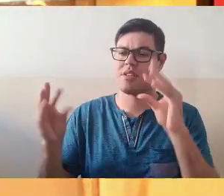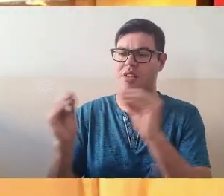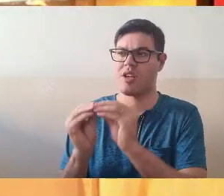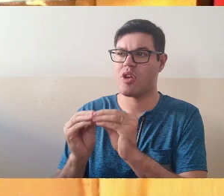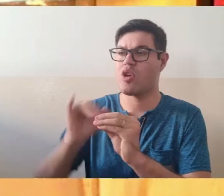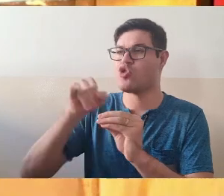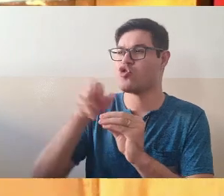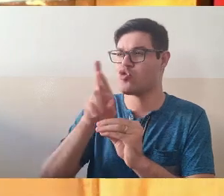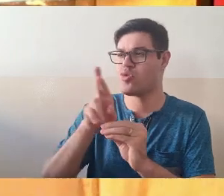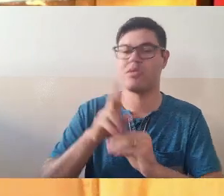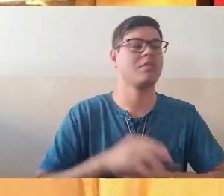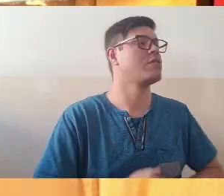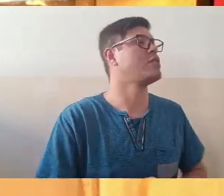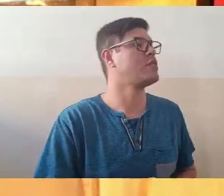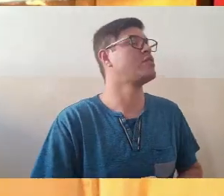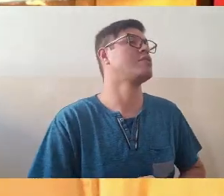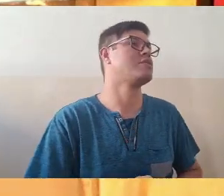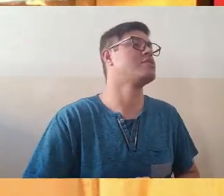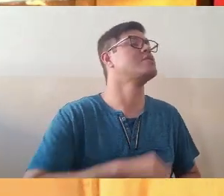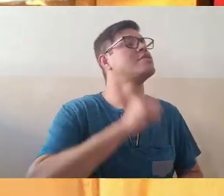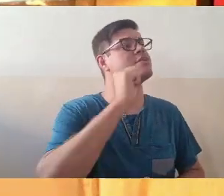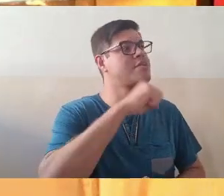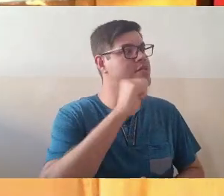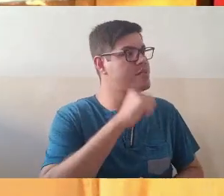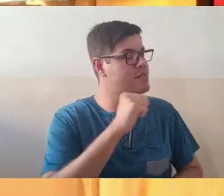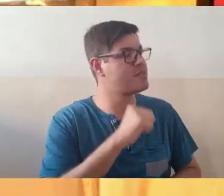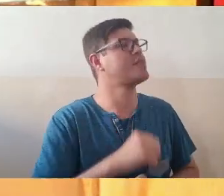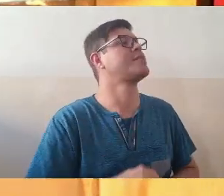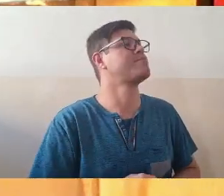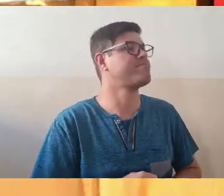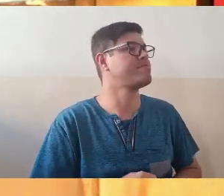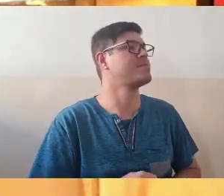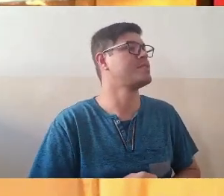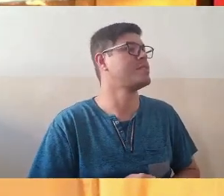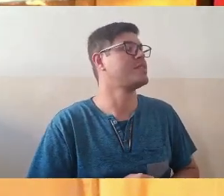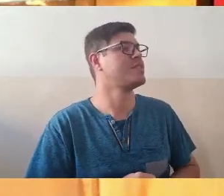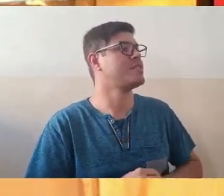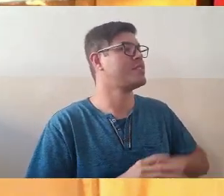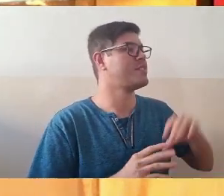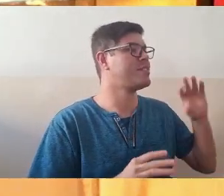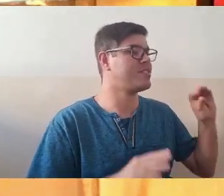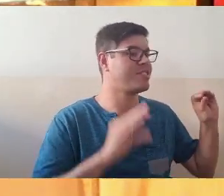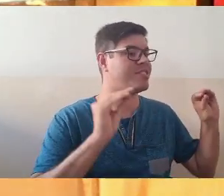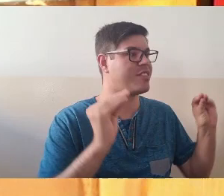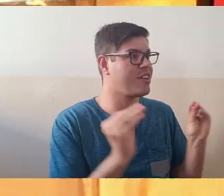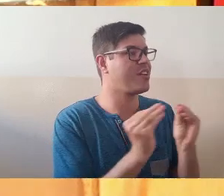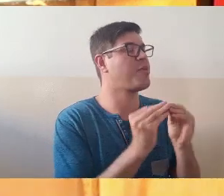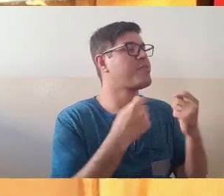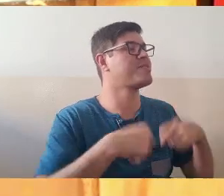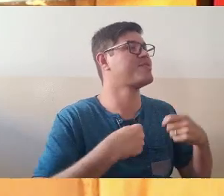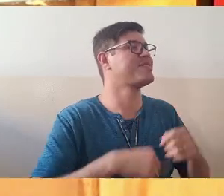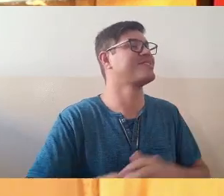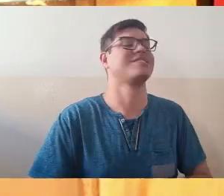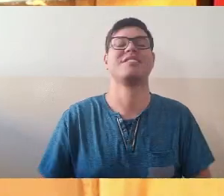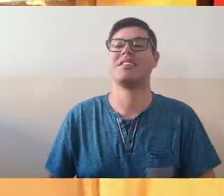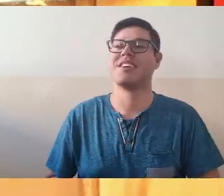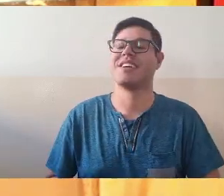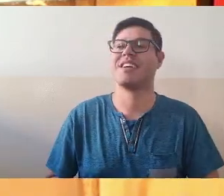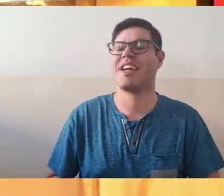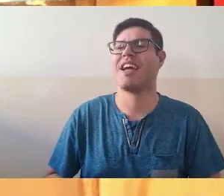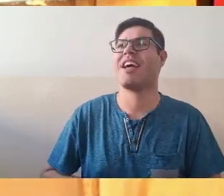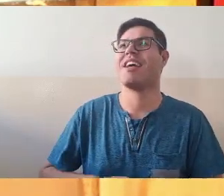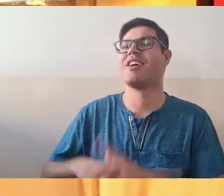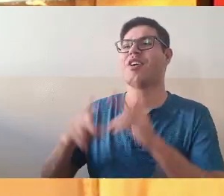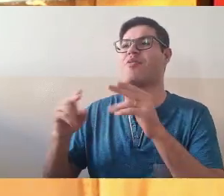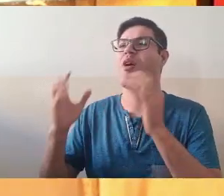pai não se chama Roslávio? Não, ele é Roslávio Graffi, Alfredo Graffi. Eu sou Roslávio Alfredo Graffi Júnior. É, porque o Mané da rádio, ele tem